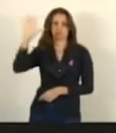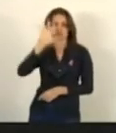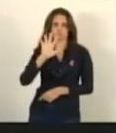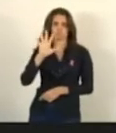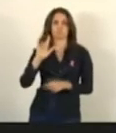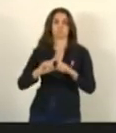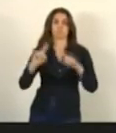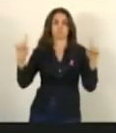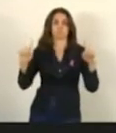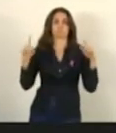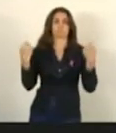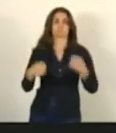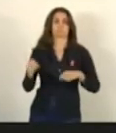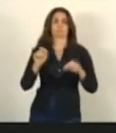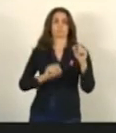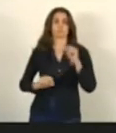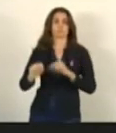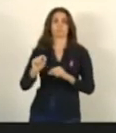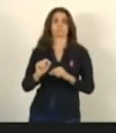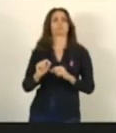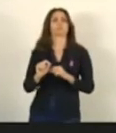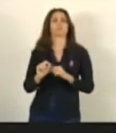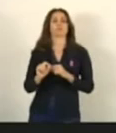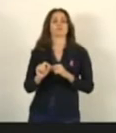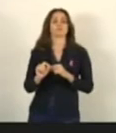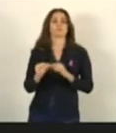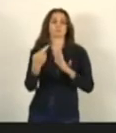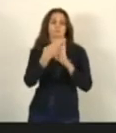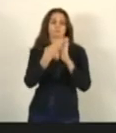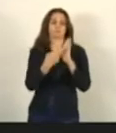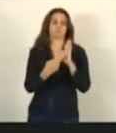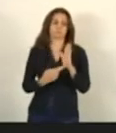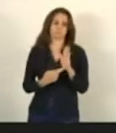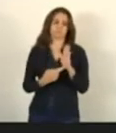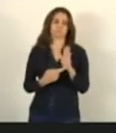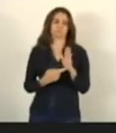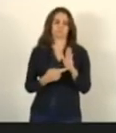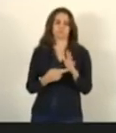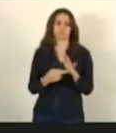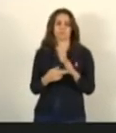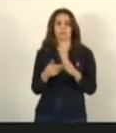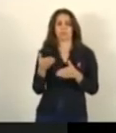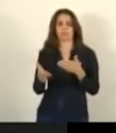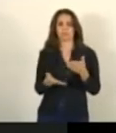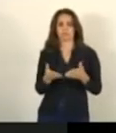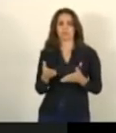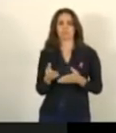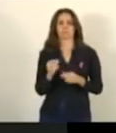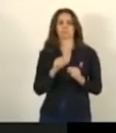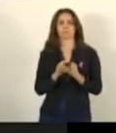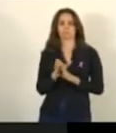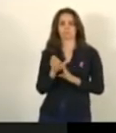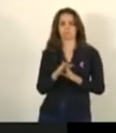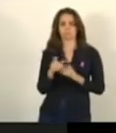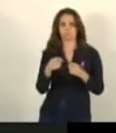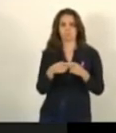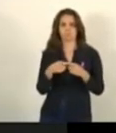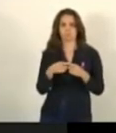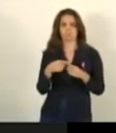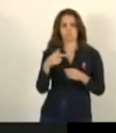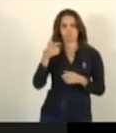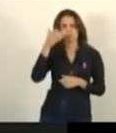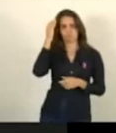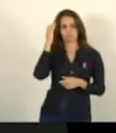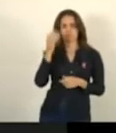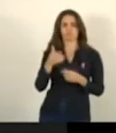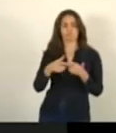é preciso que a gente cuide do protocolo, atendendo às recomendações médicas, todos trabalhando, mas